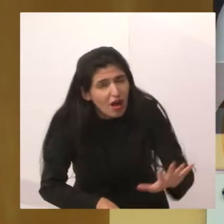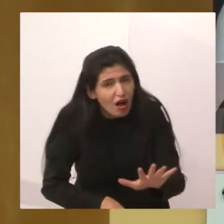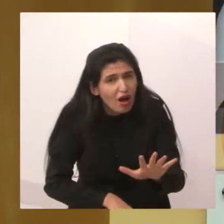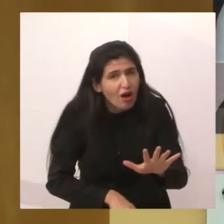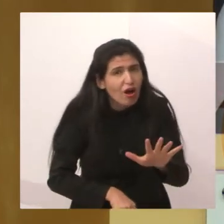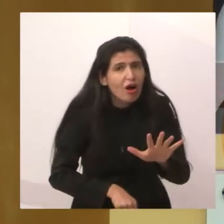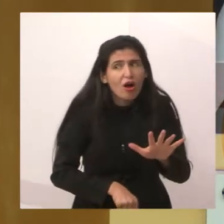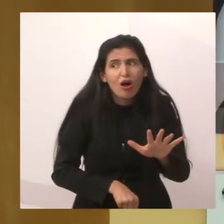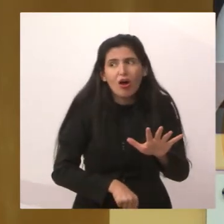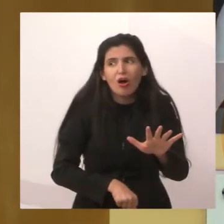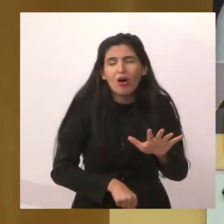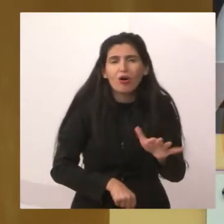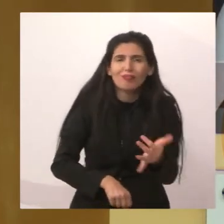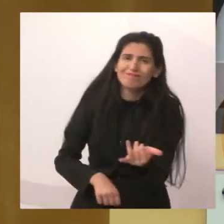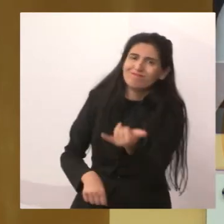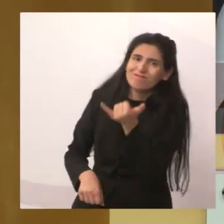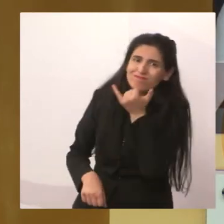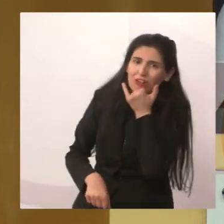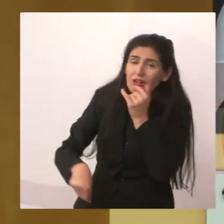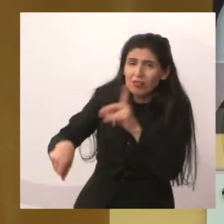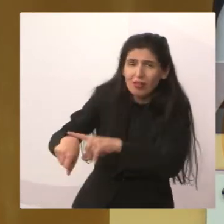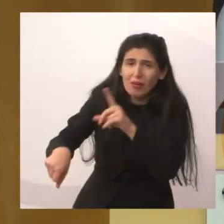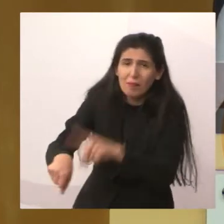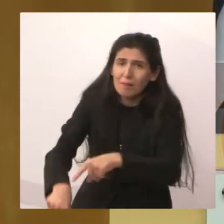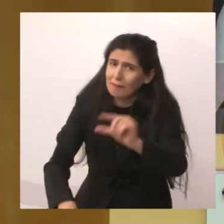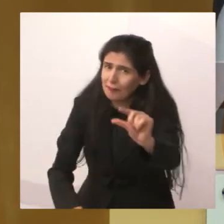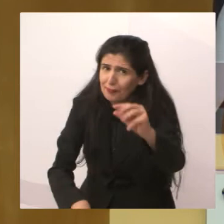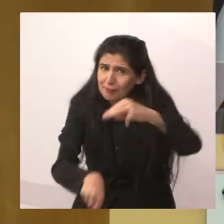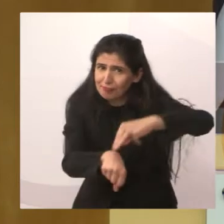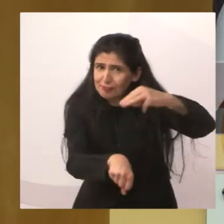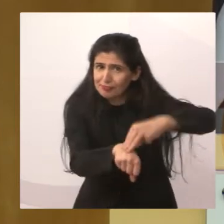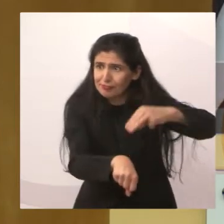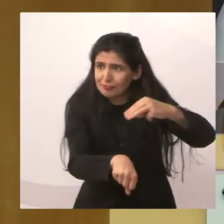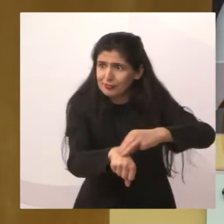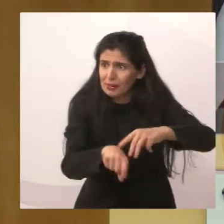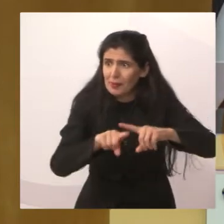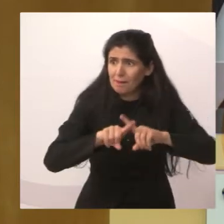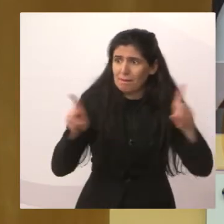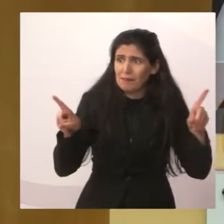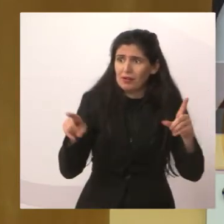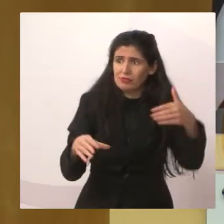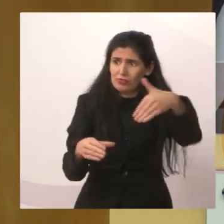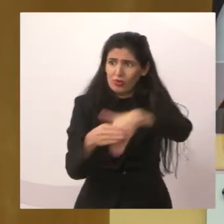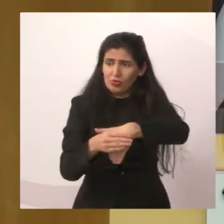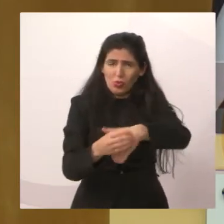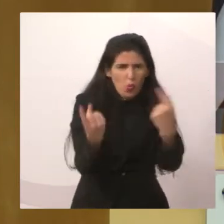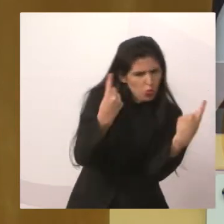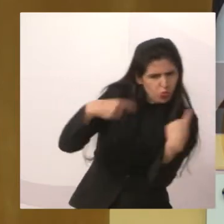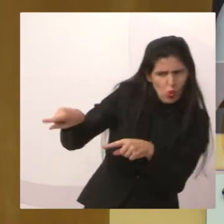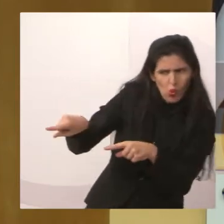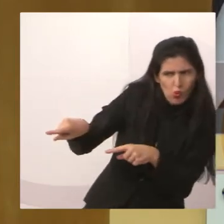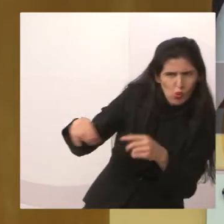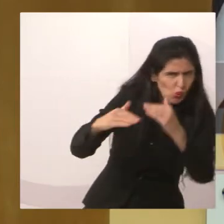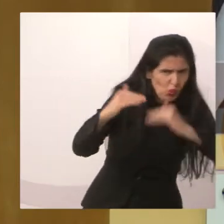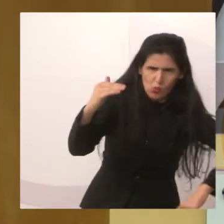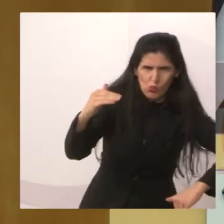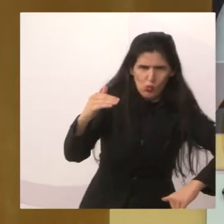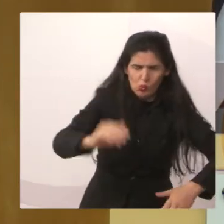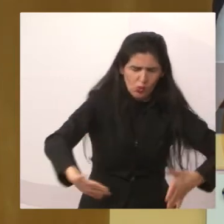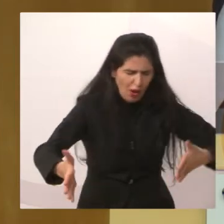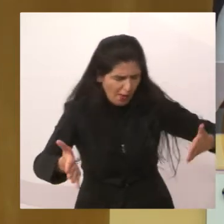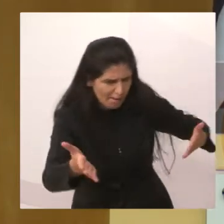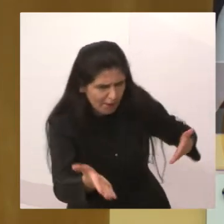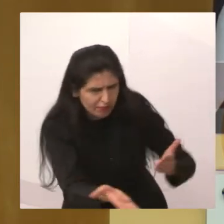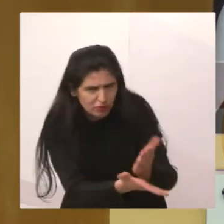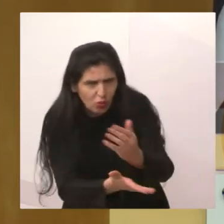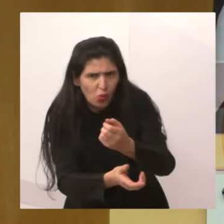meu tempo, e aqui vou deixar aqui que meu voto será contrário à aprovação de contas